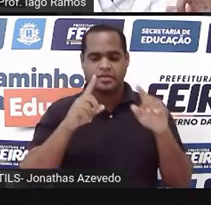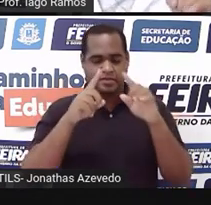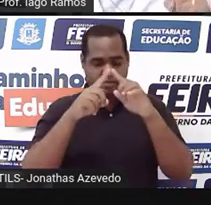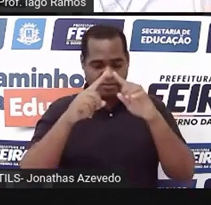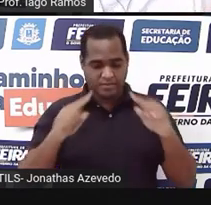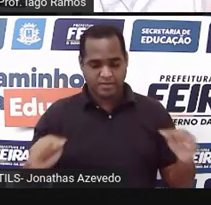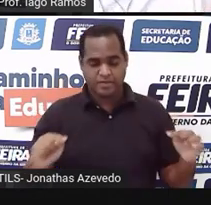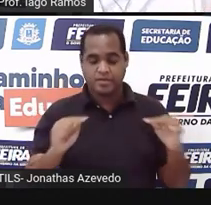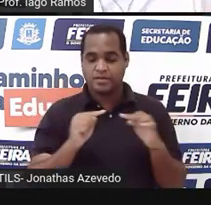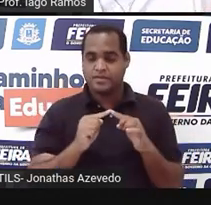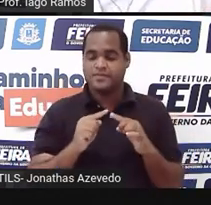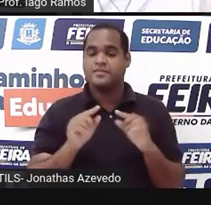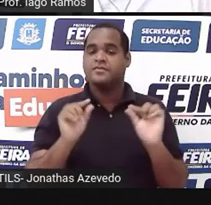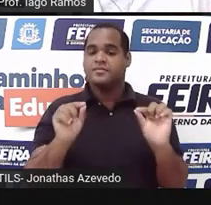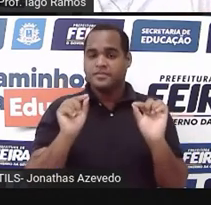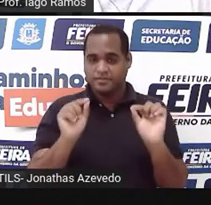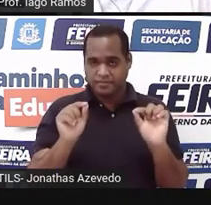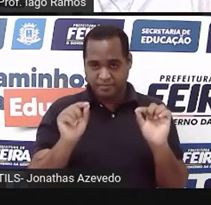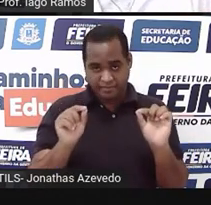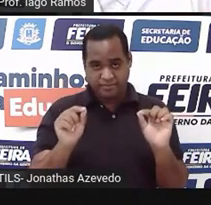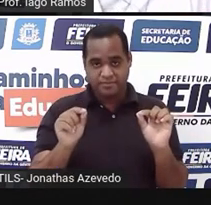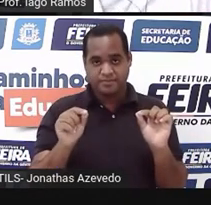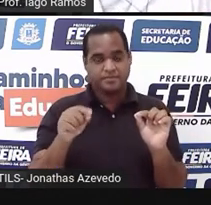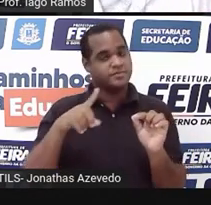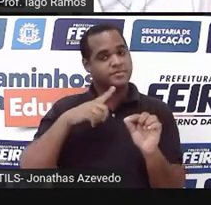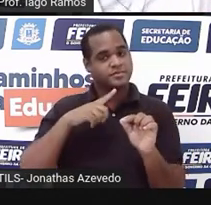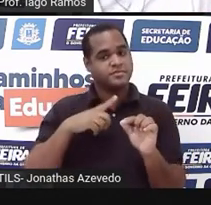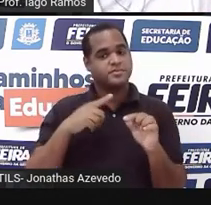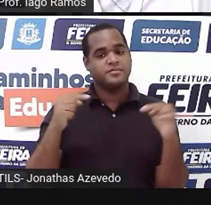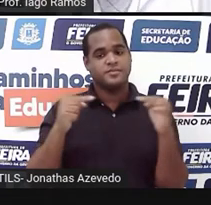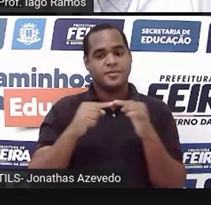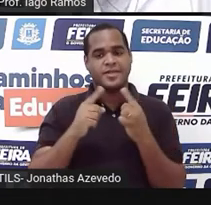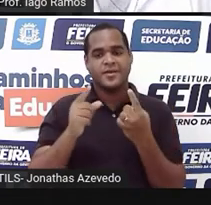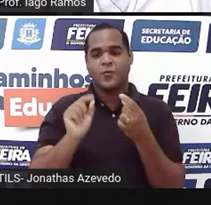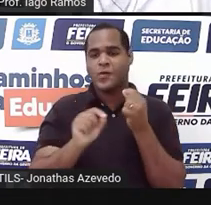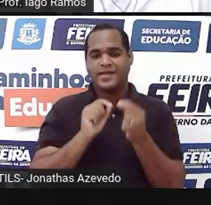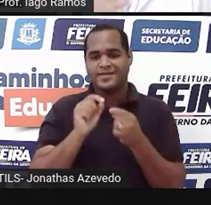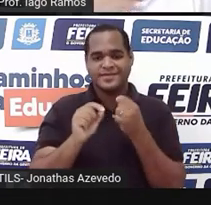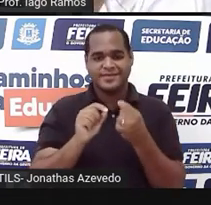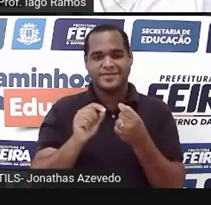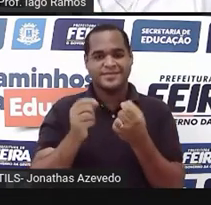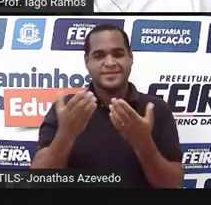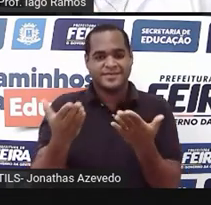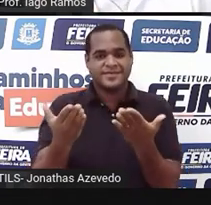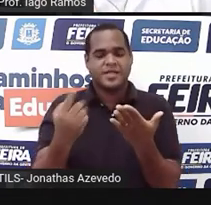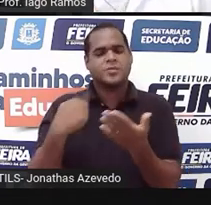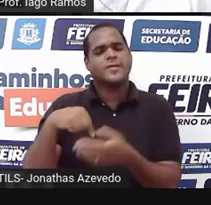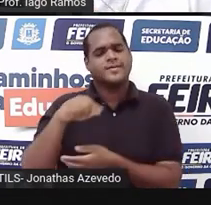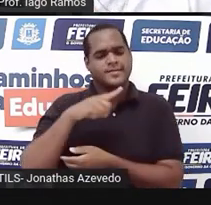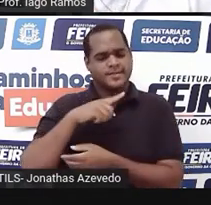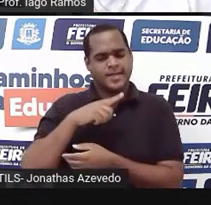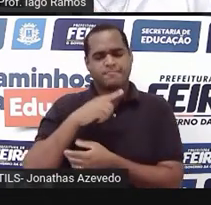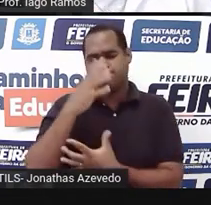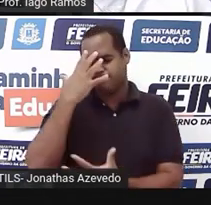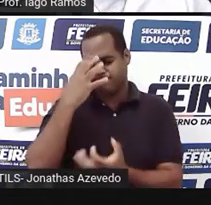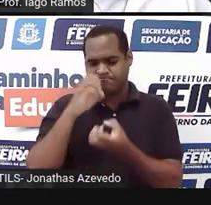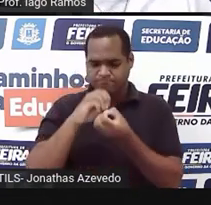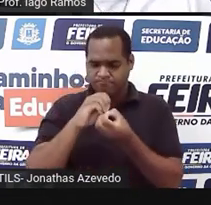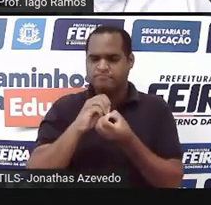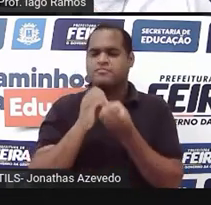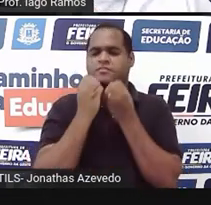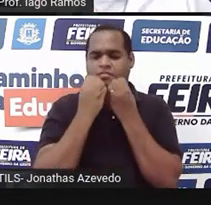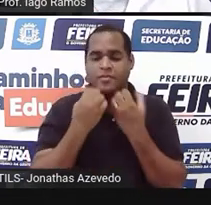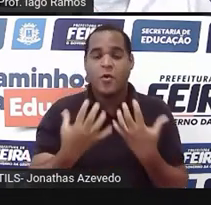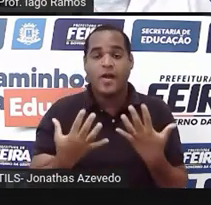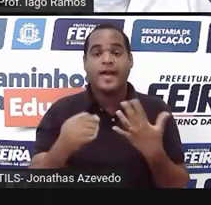tem uma forma fácil né e as é através de uma Formosinha olha só a gente acabou de ver que a área de um trapézio